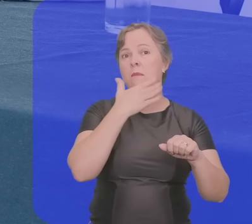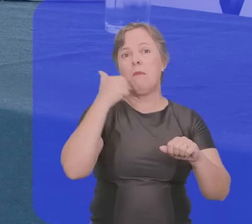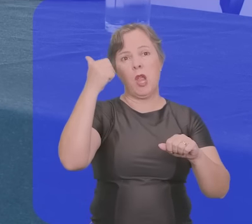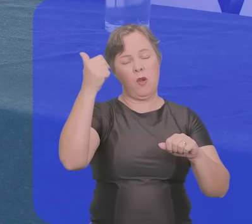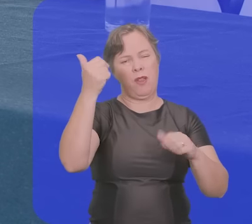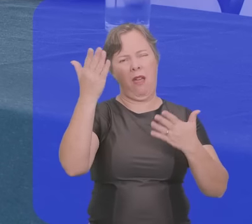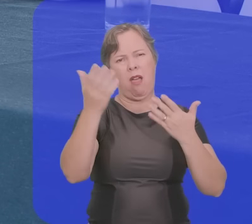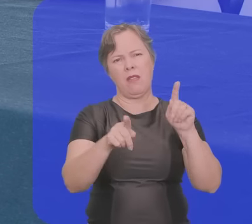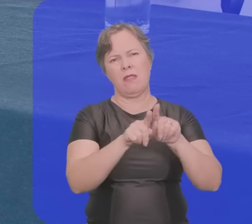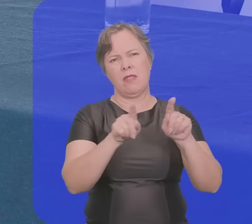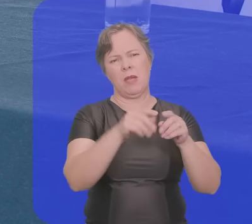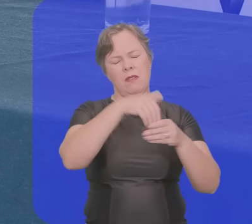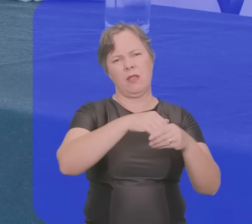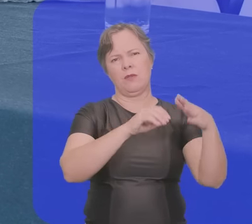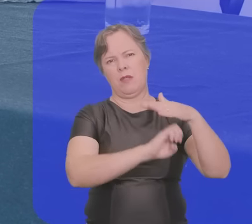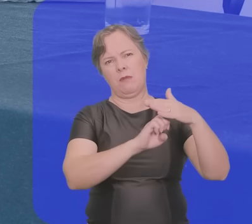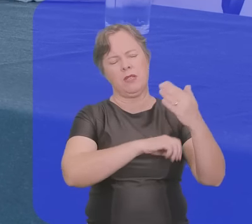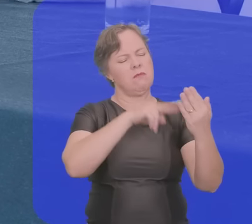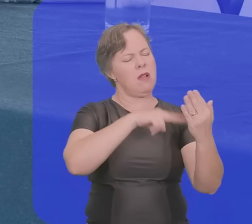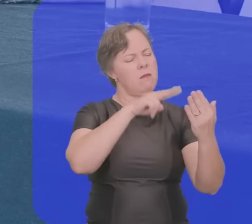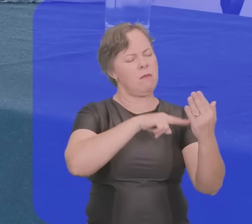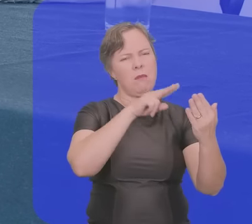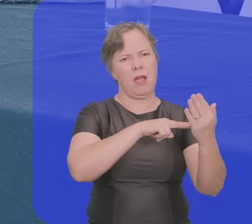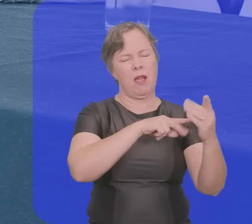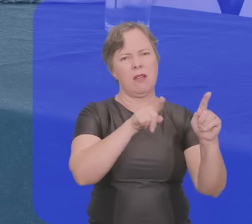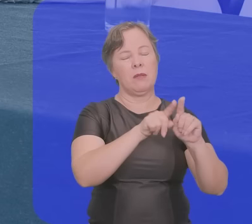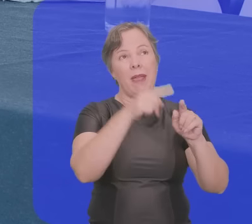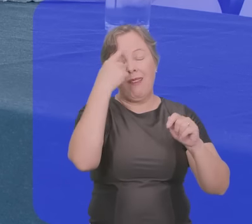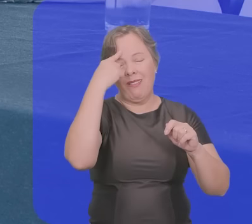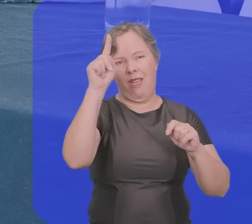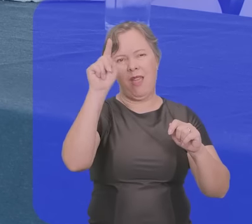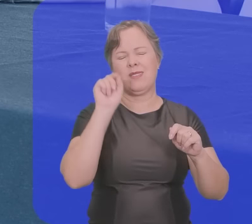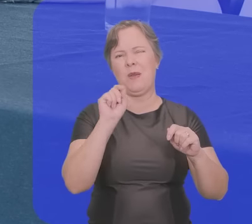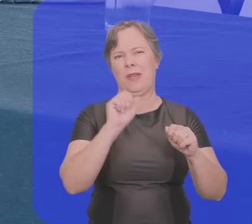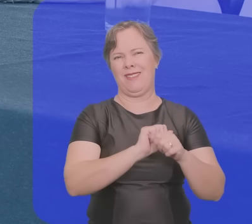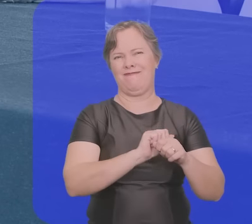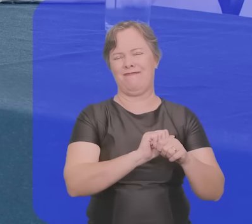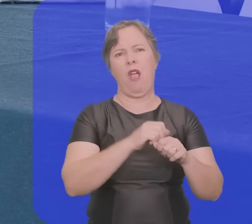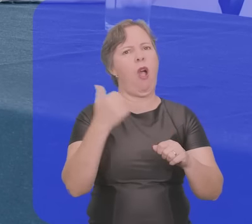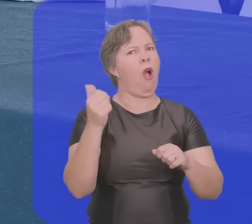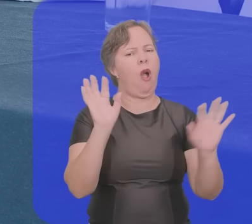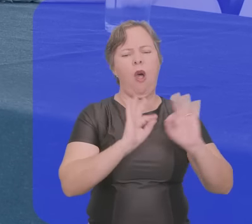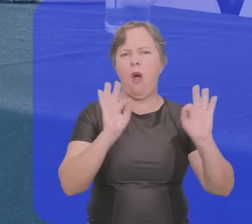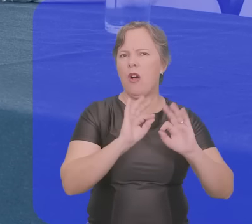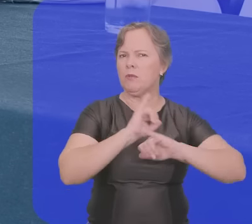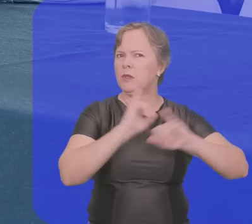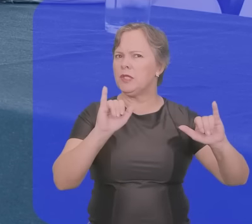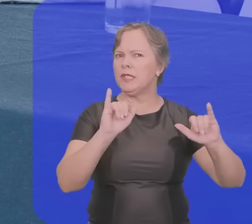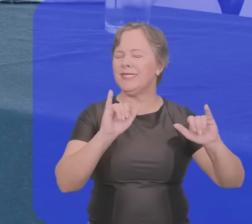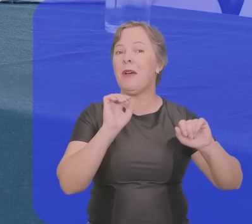né, nas suas organizações, contribuir, trazer ideias, é que a primeira ótima notícia é que o Power BI é